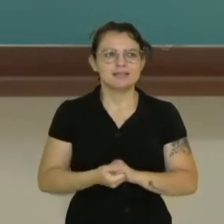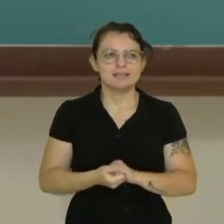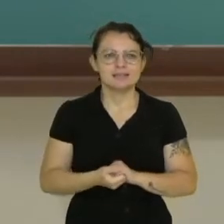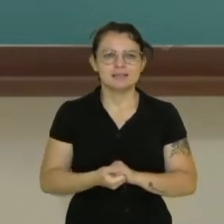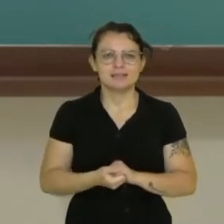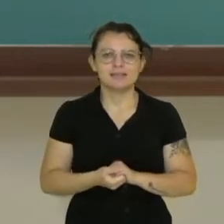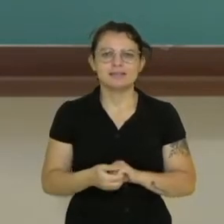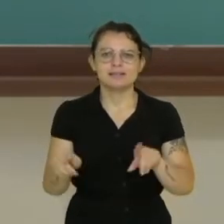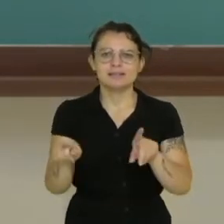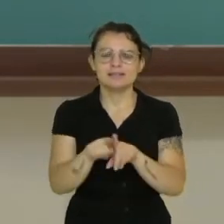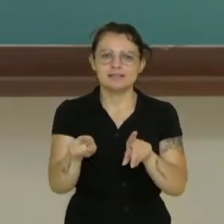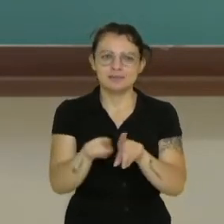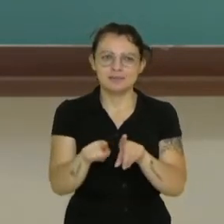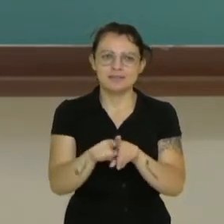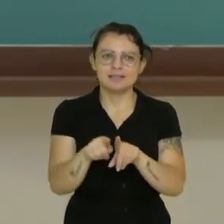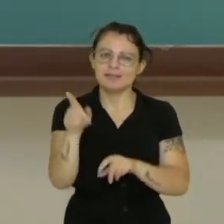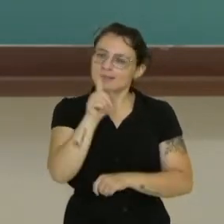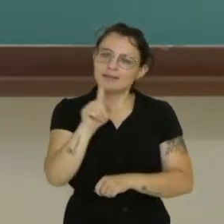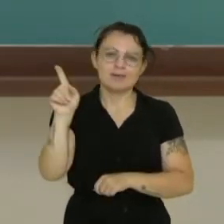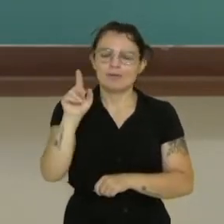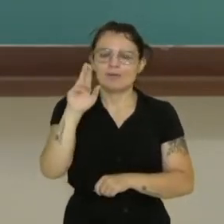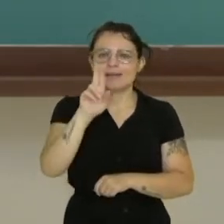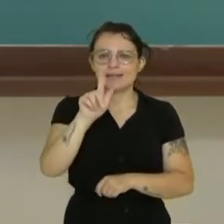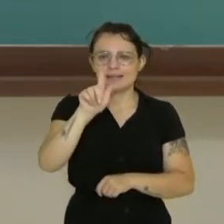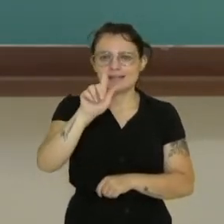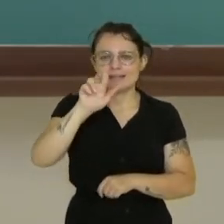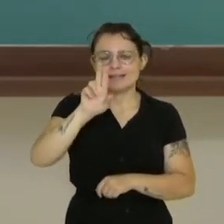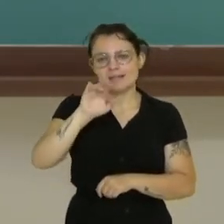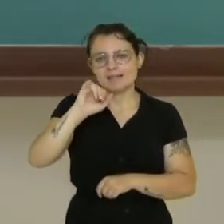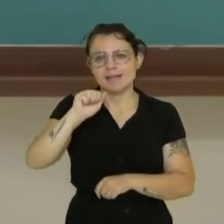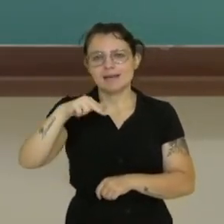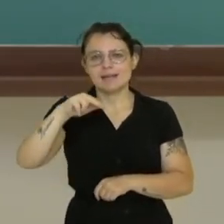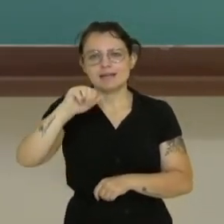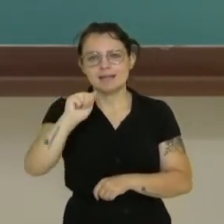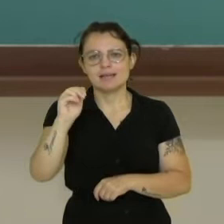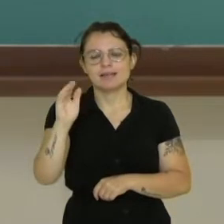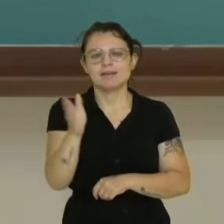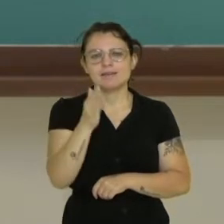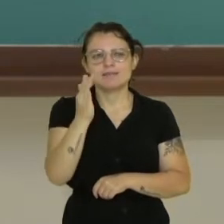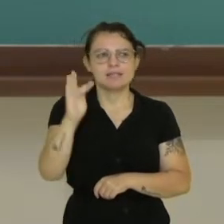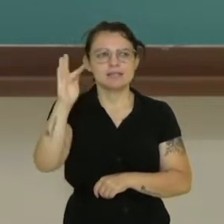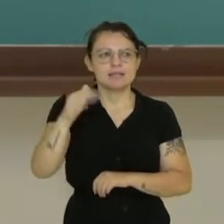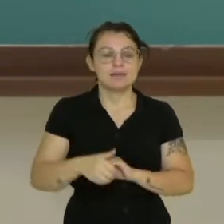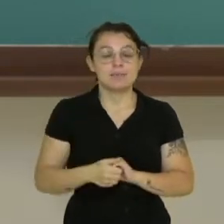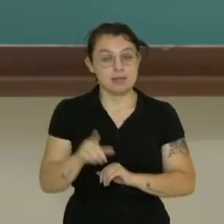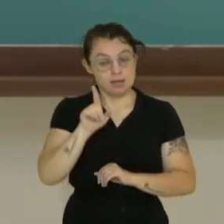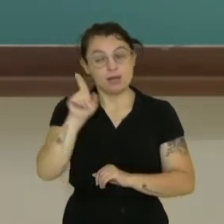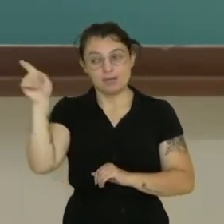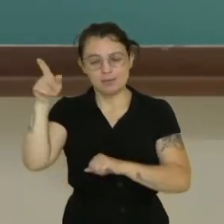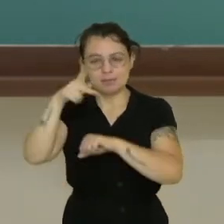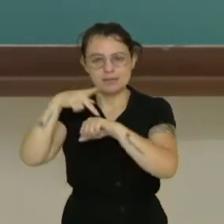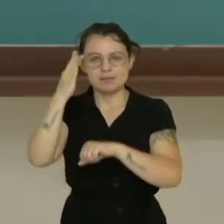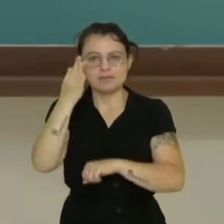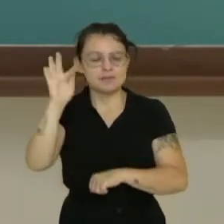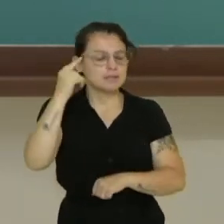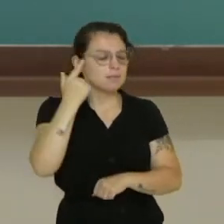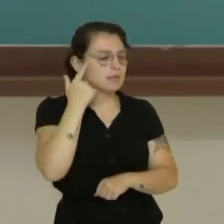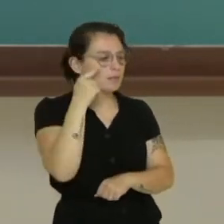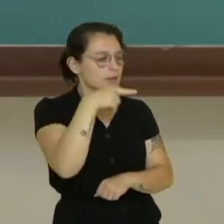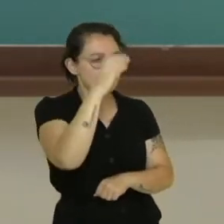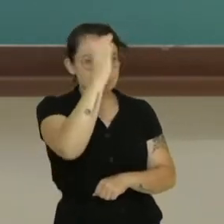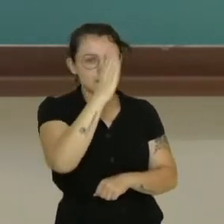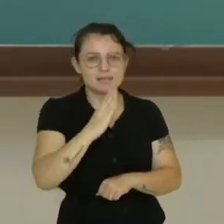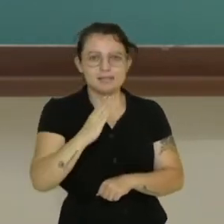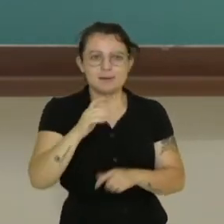e não com a Guiana Francesa. Inclusive, para a França, o Brasil é a